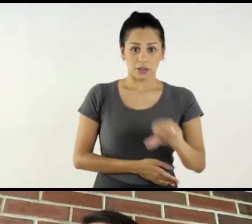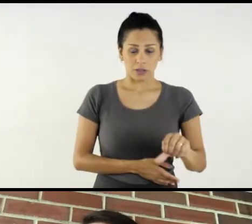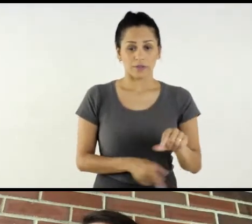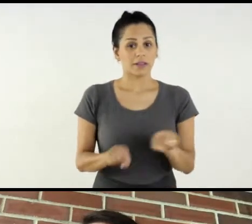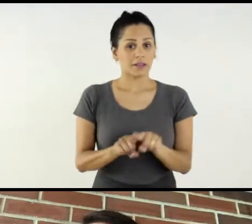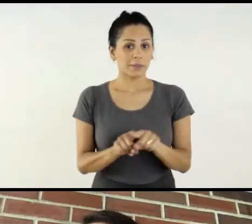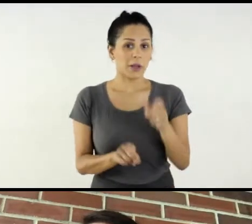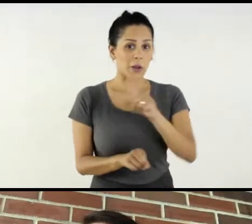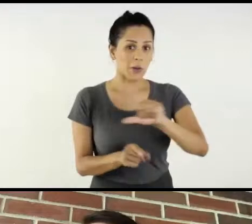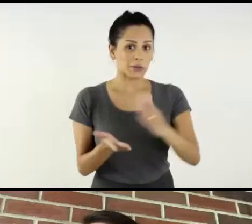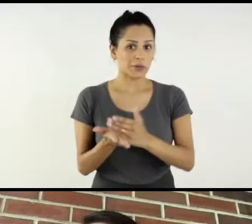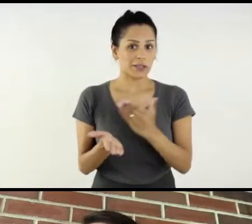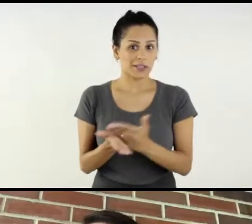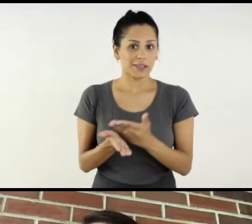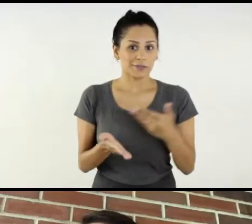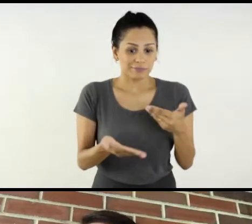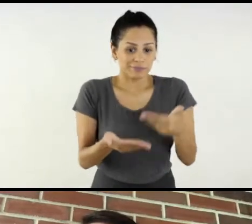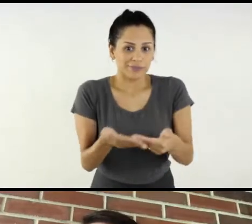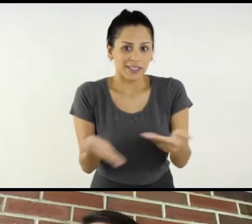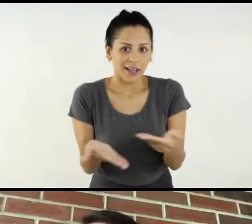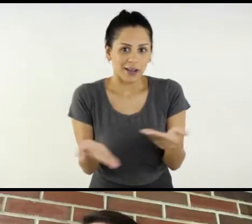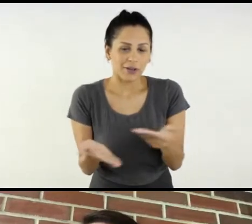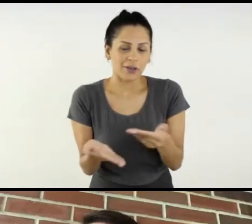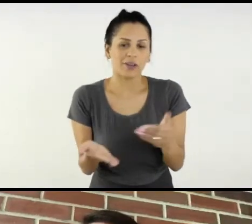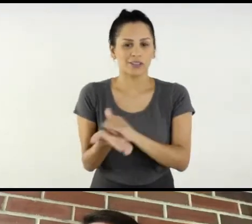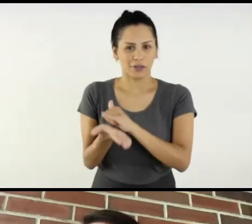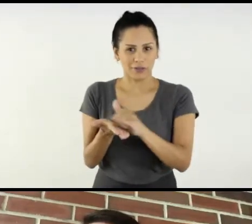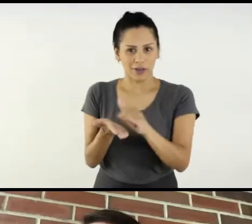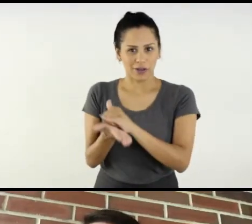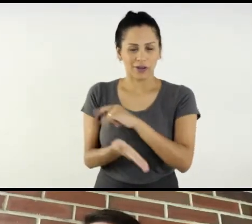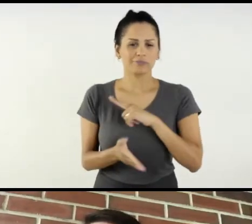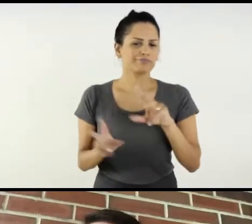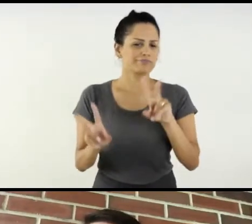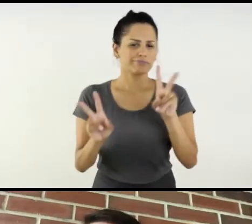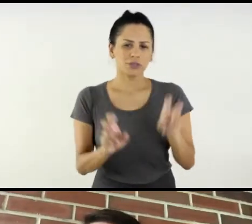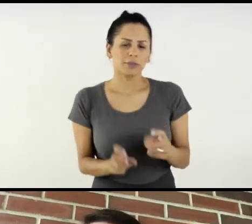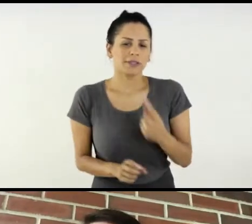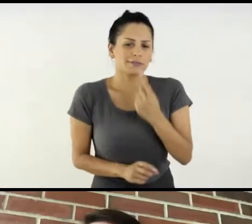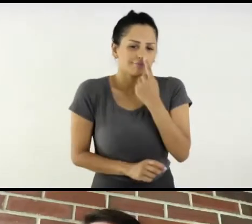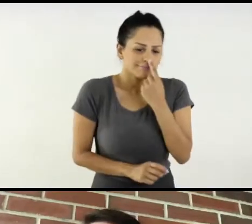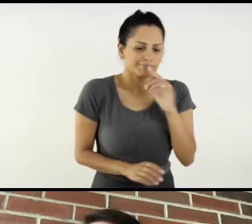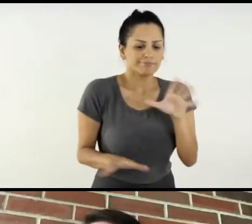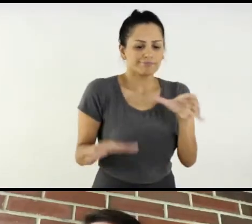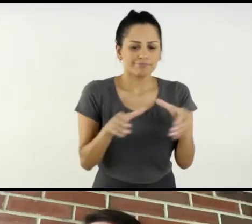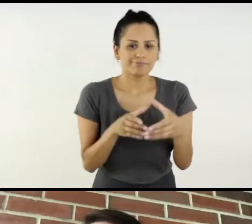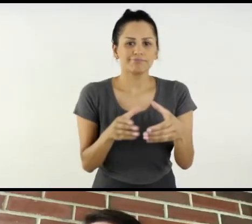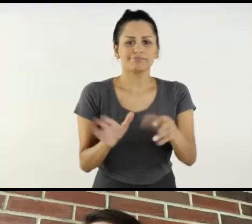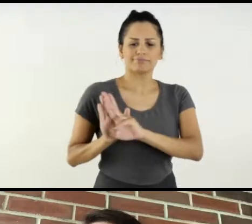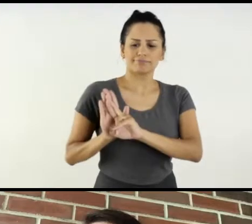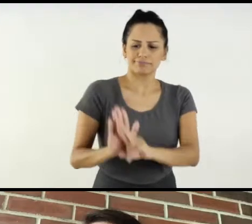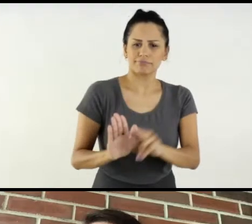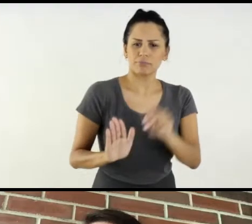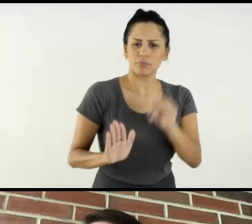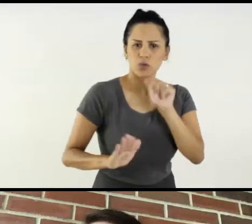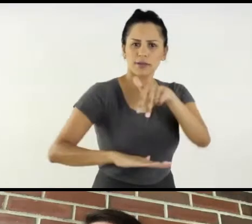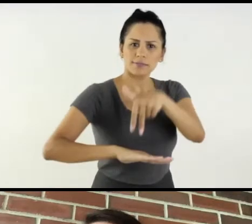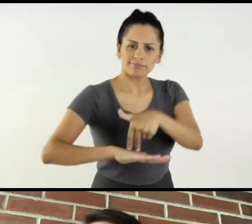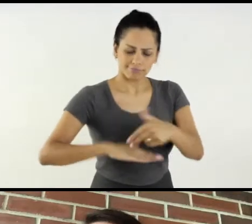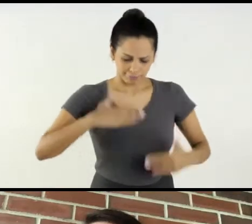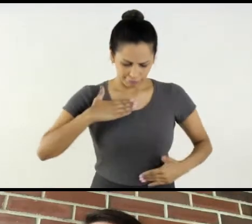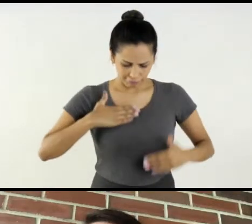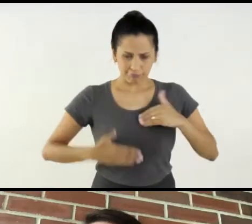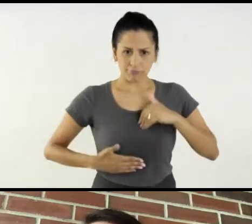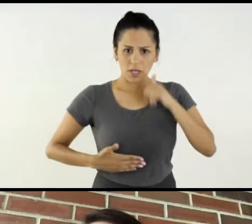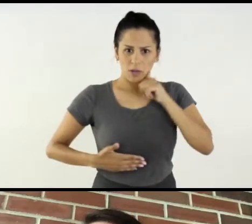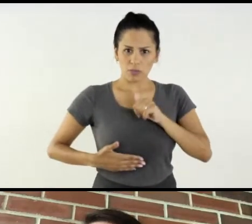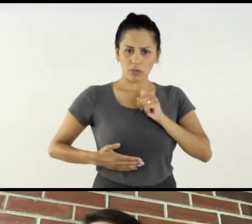no Fortnight Institute, em Nova York, que trata de intimidade, de coletividade, de representação das mulheres e do corpo feminino, que é um tema